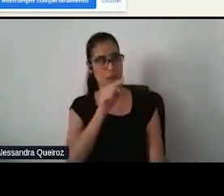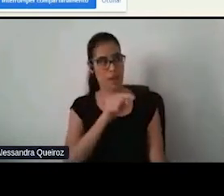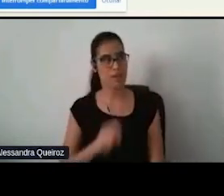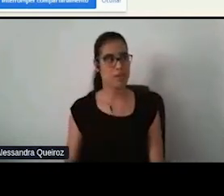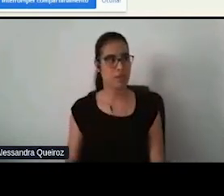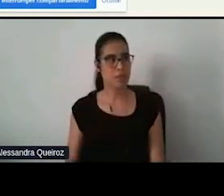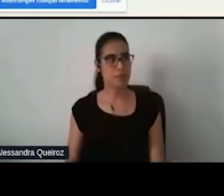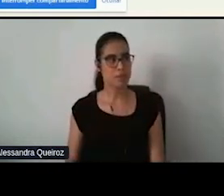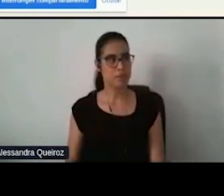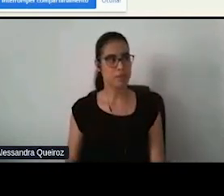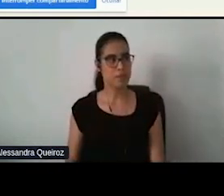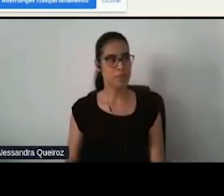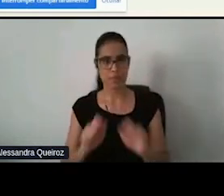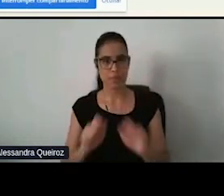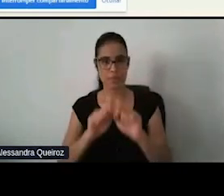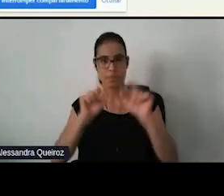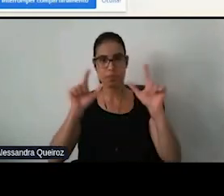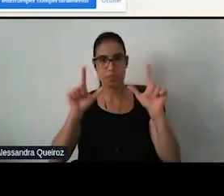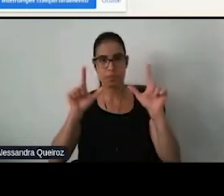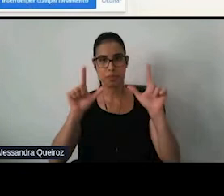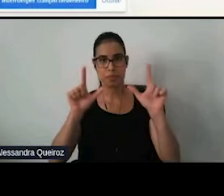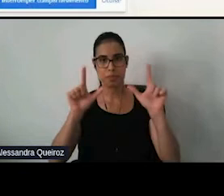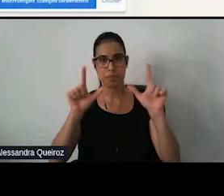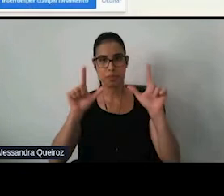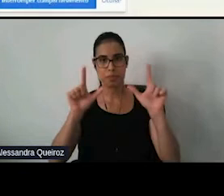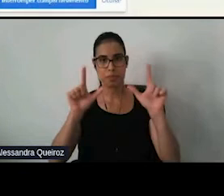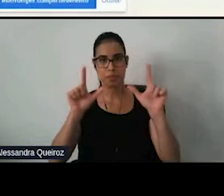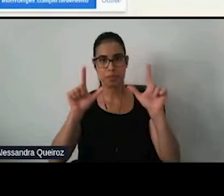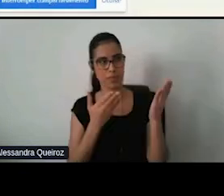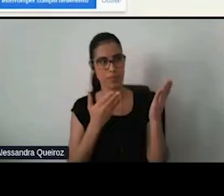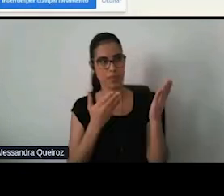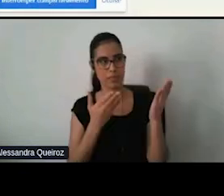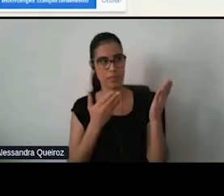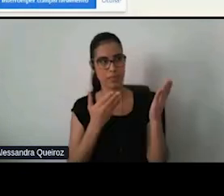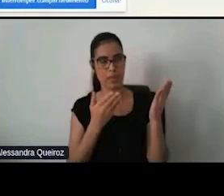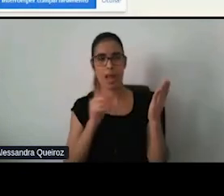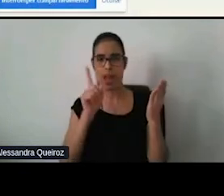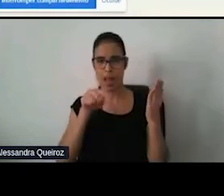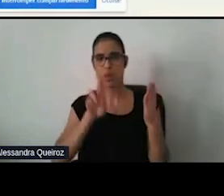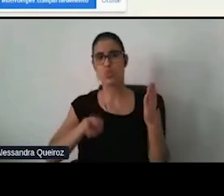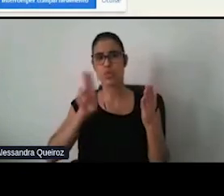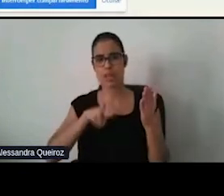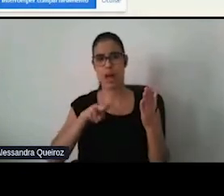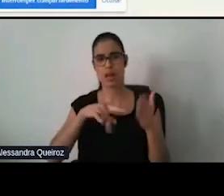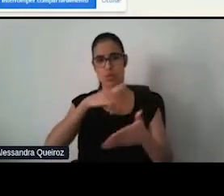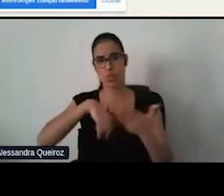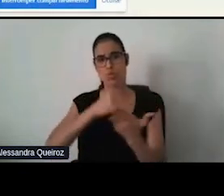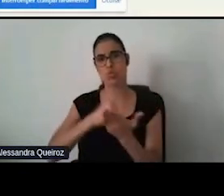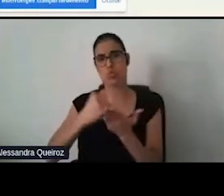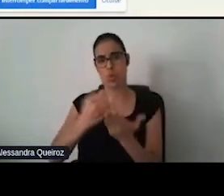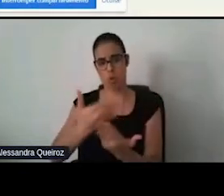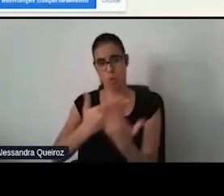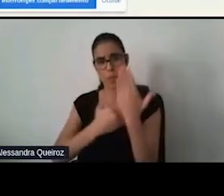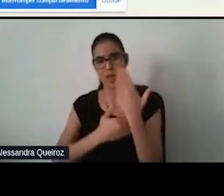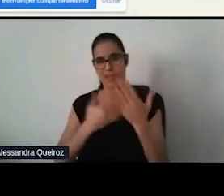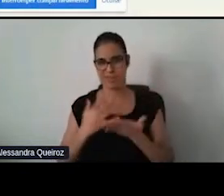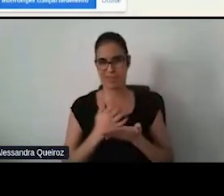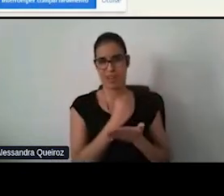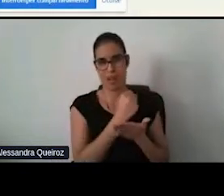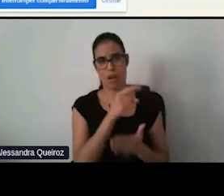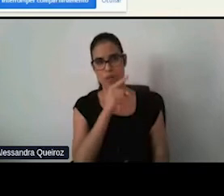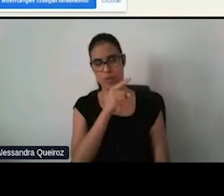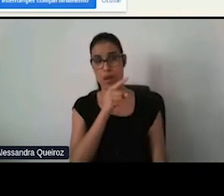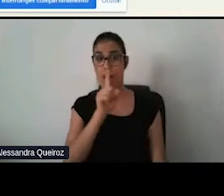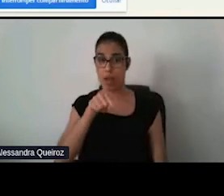né? A documentação, ele é utilizado mais para documentação, né? Então, basicamente, ele é